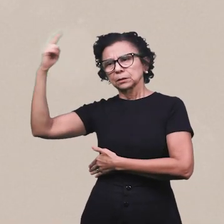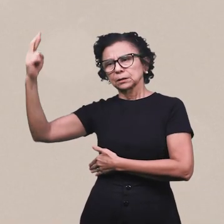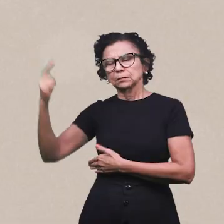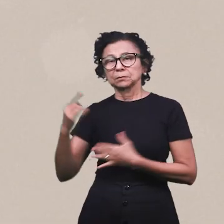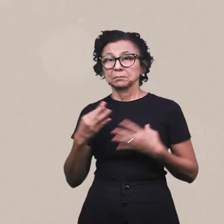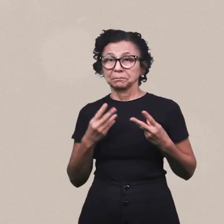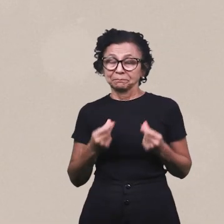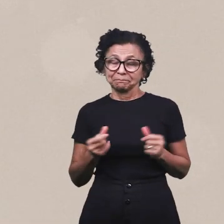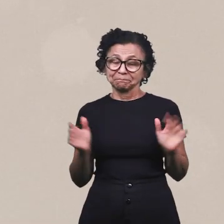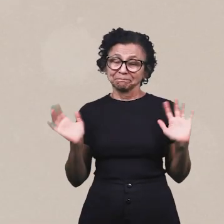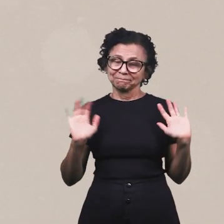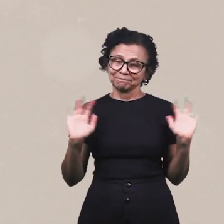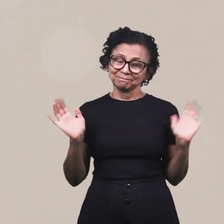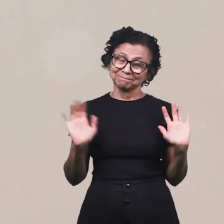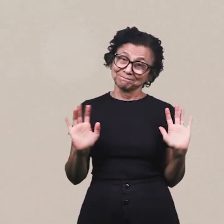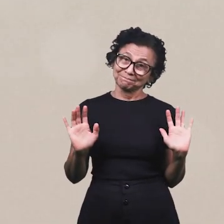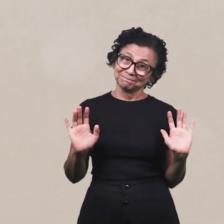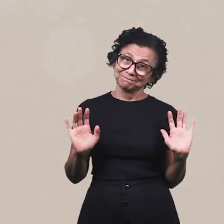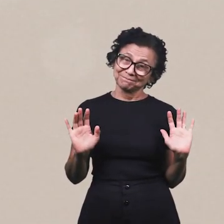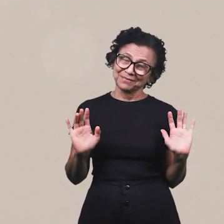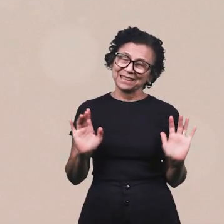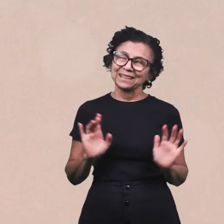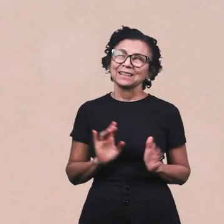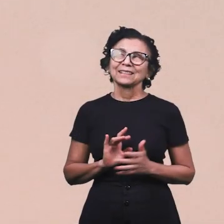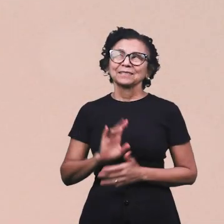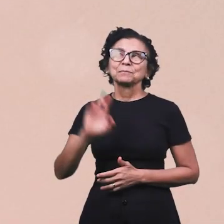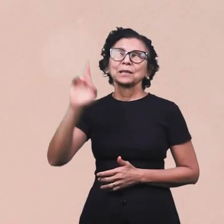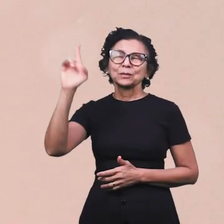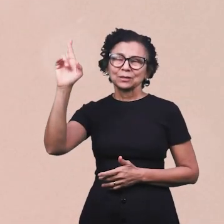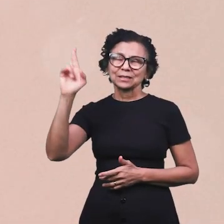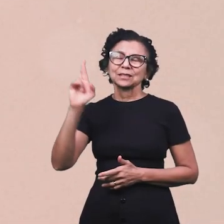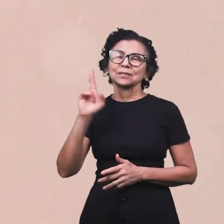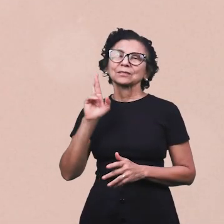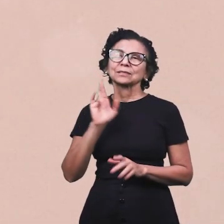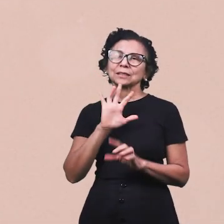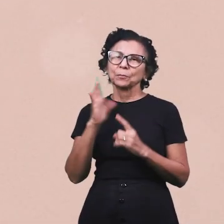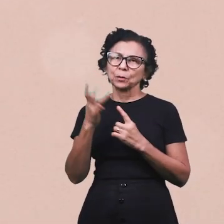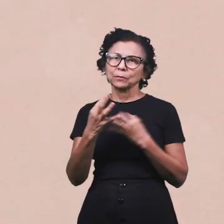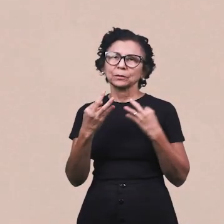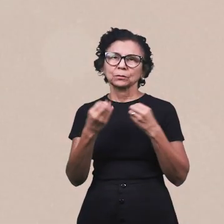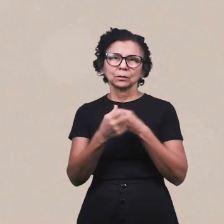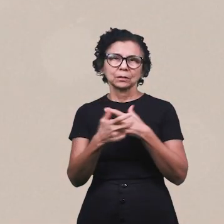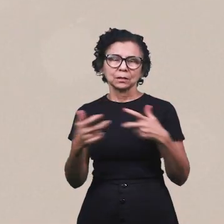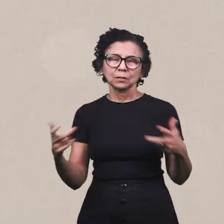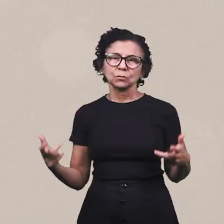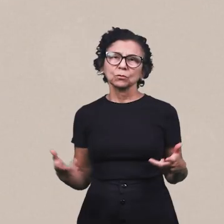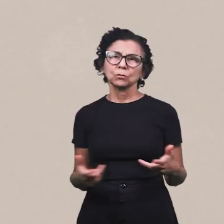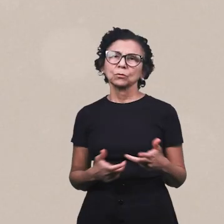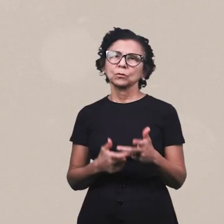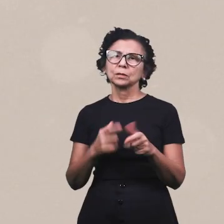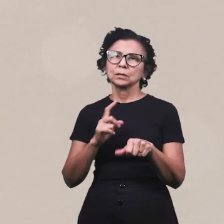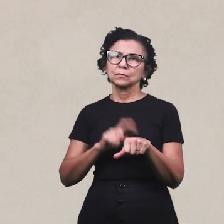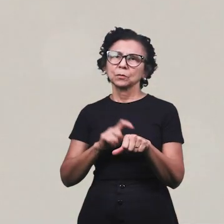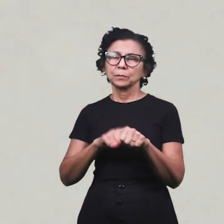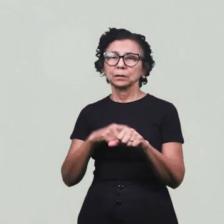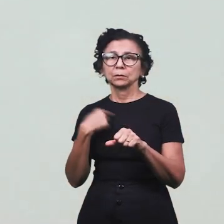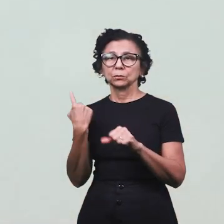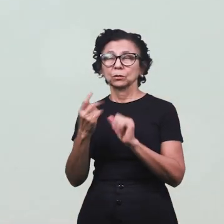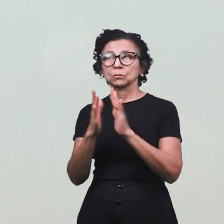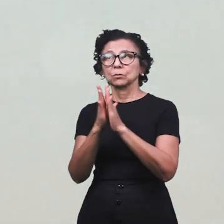não merecemos, mas o Senhor tem nos sustentado através das orações. E muitas